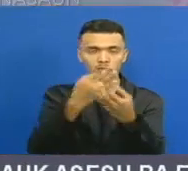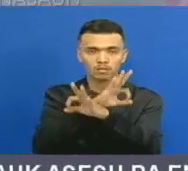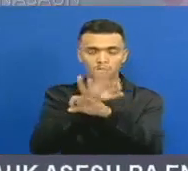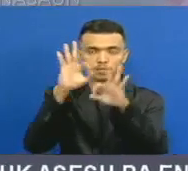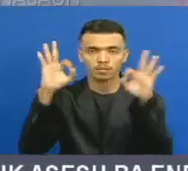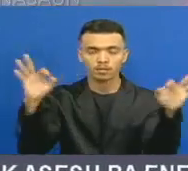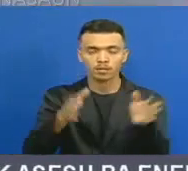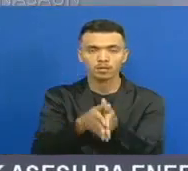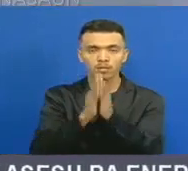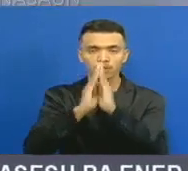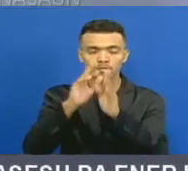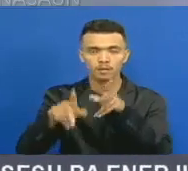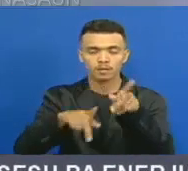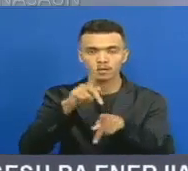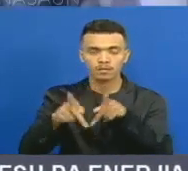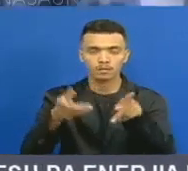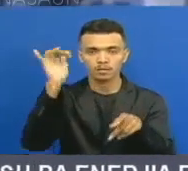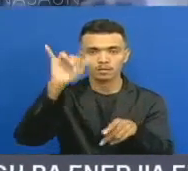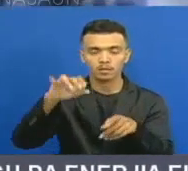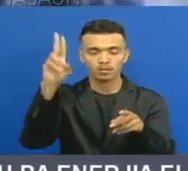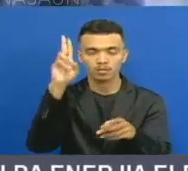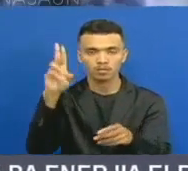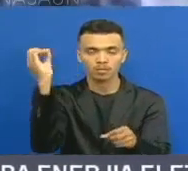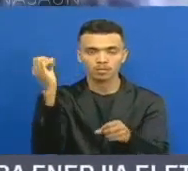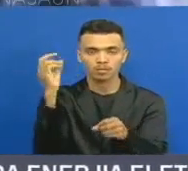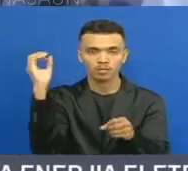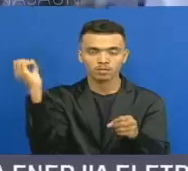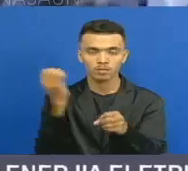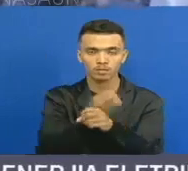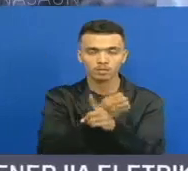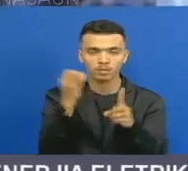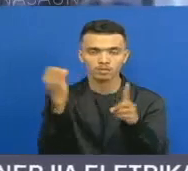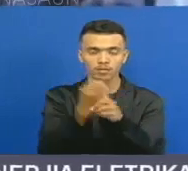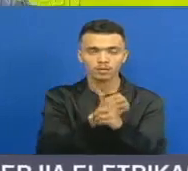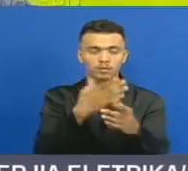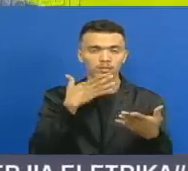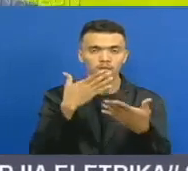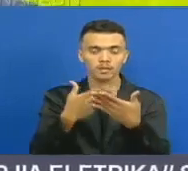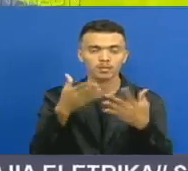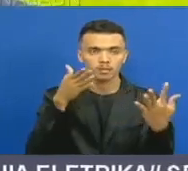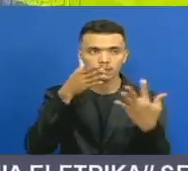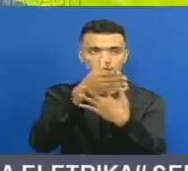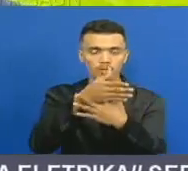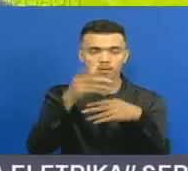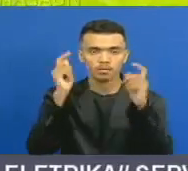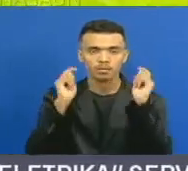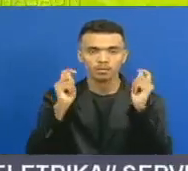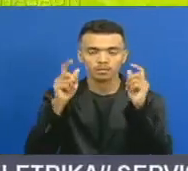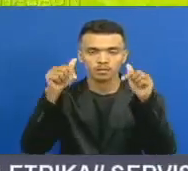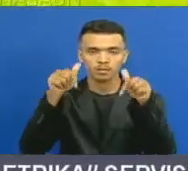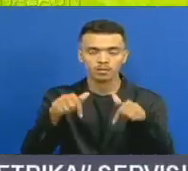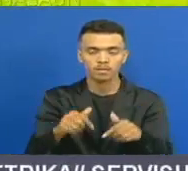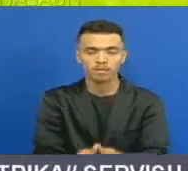apela para candidato Sira a tu usa oportunidade ne rodia no nebele passa e testene. Comissão Nacional das Eleições CNE